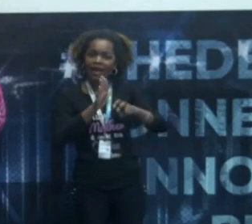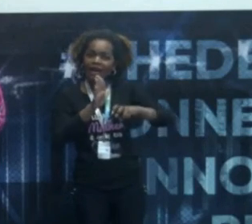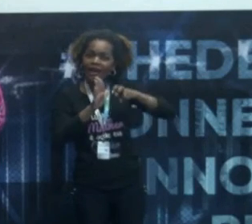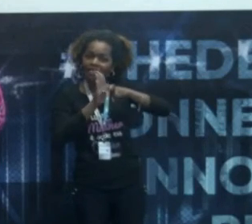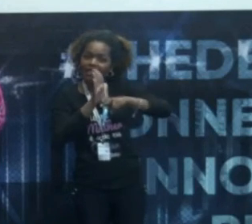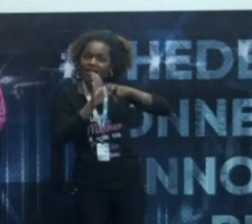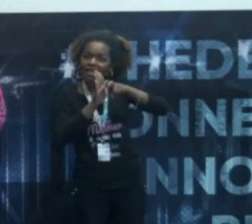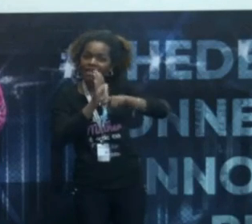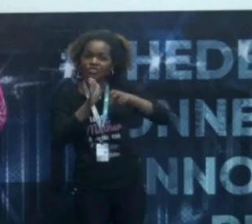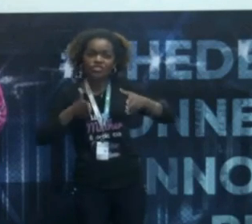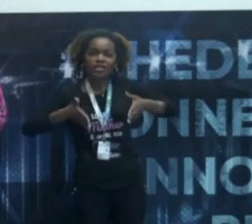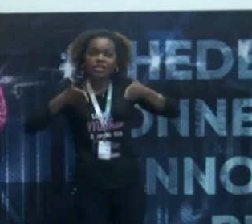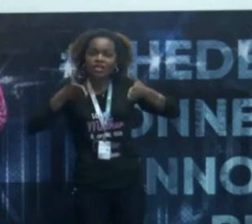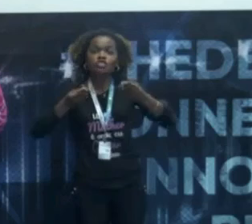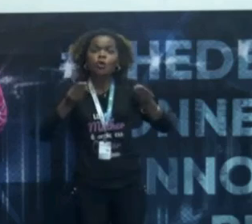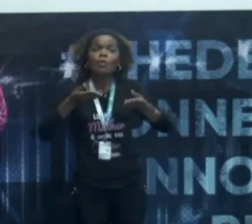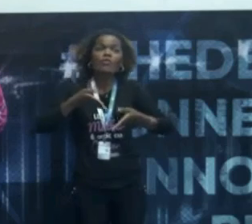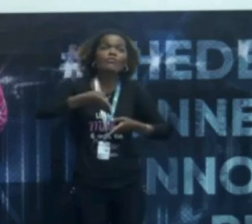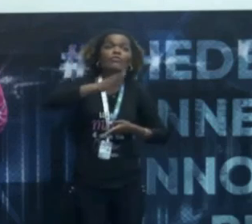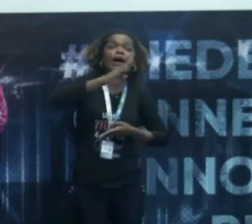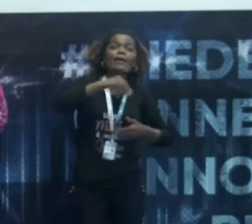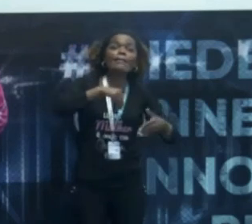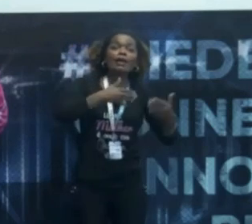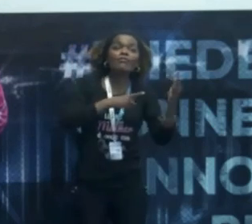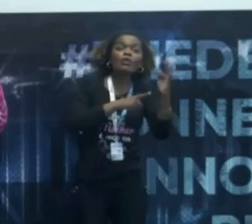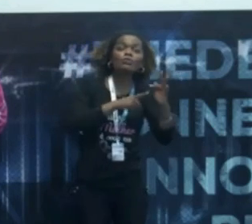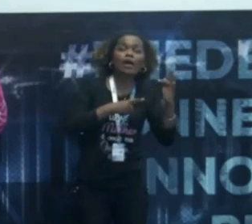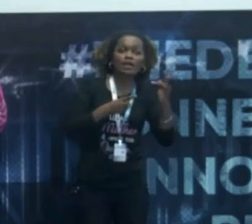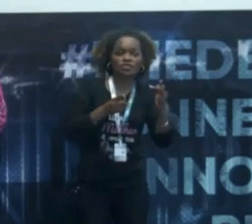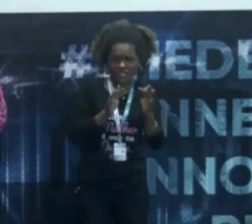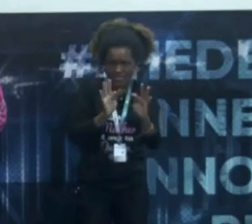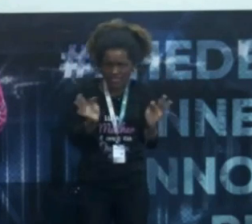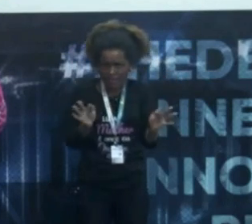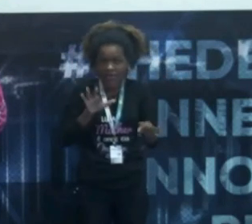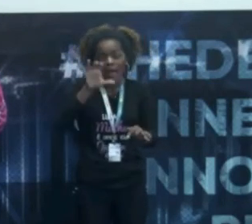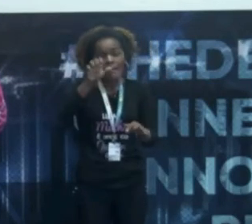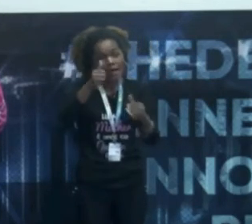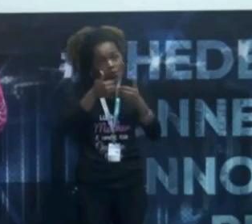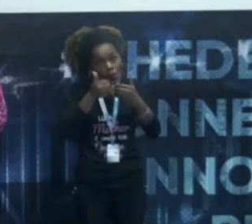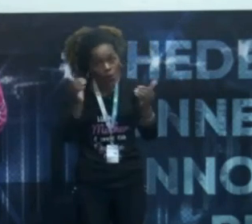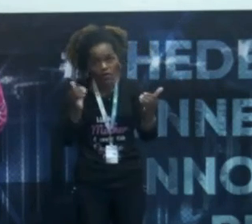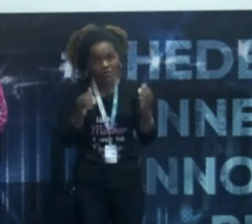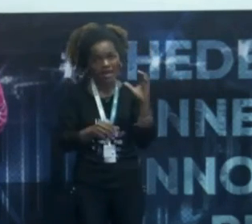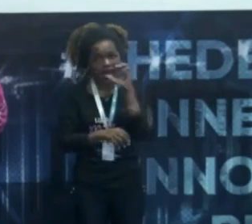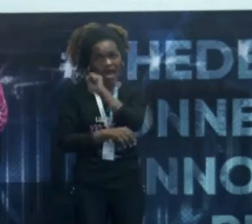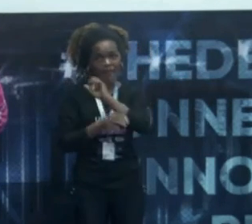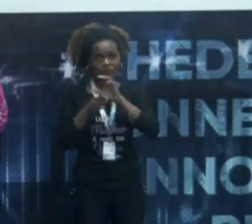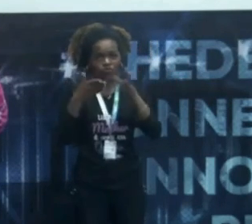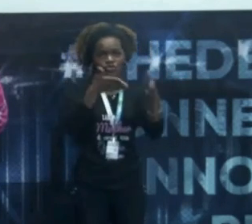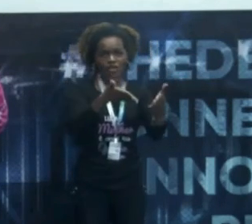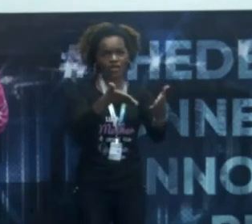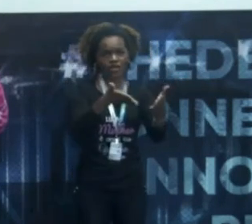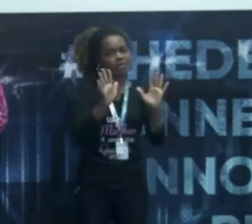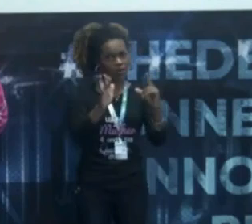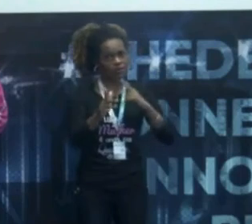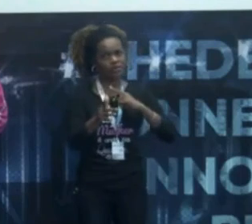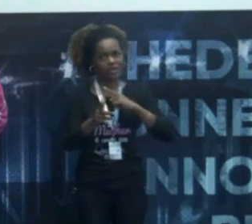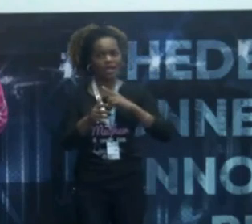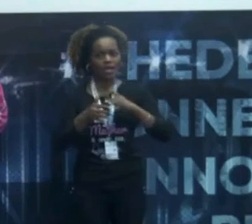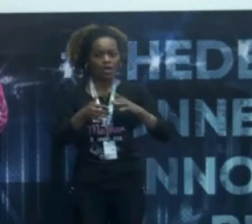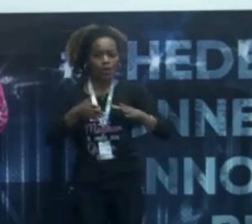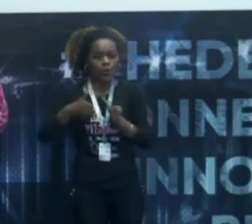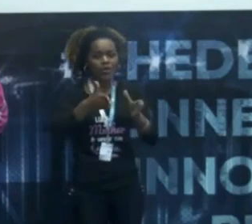é ir para uma faculdade? É muito simples, né, Vini, ir para a faculdade. Você não pega o ônibus, salta e vai, né? Então, a gente tem problemas, assim, que